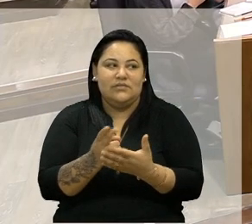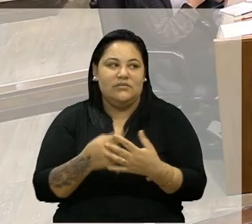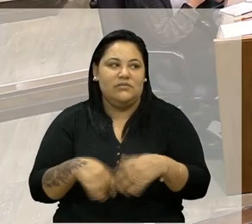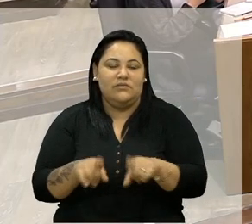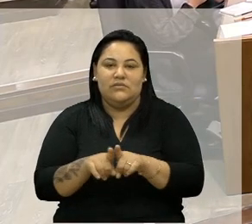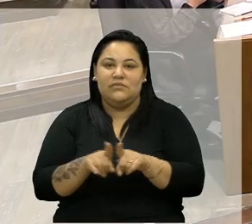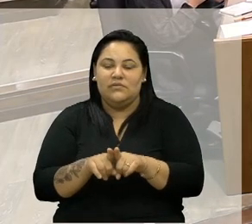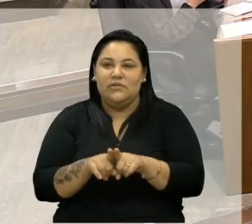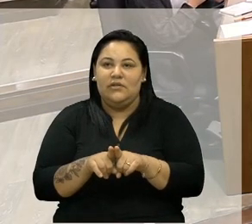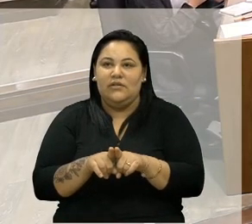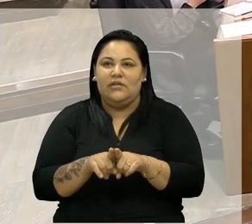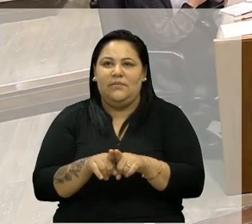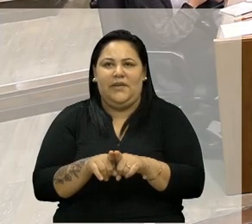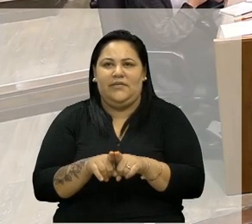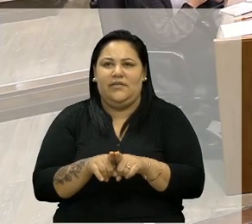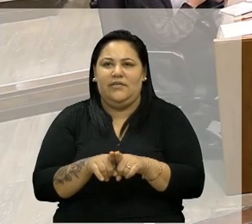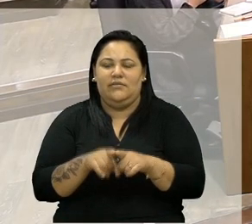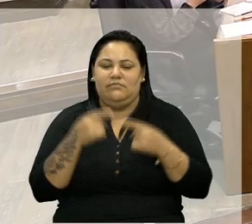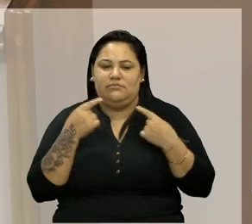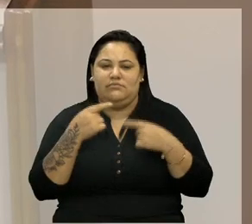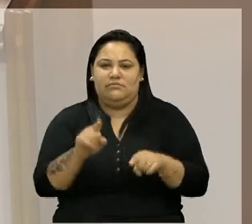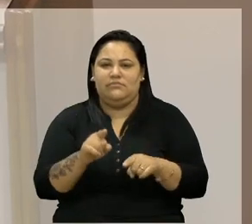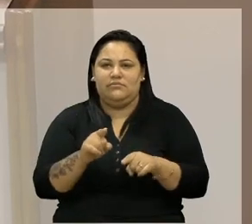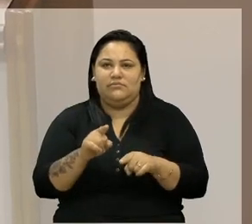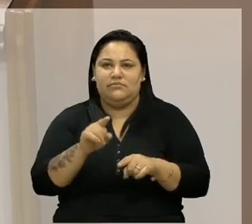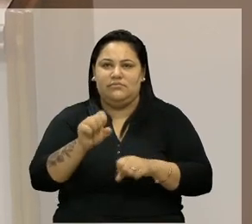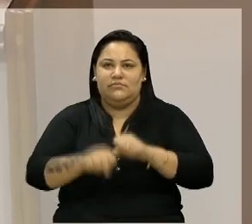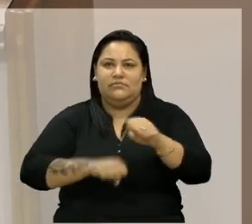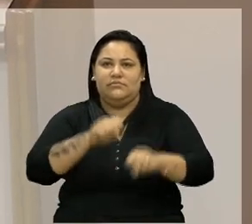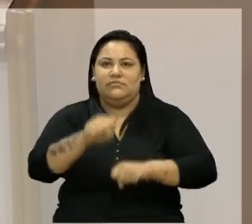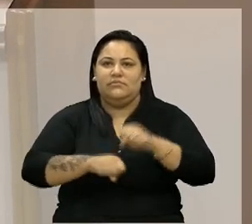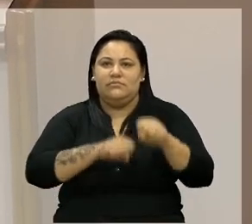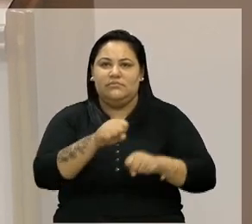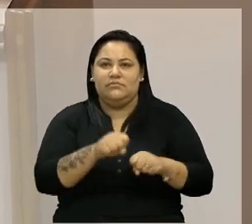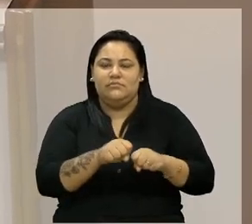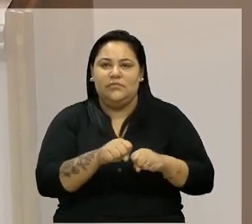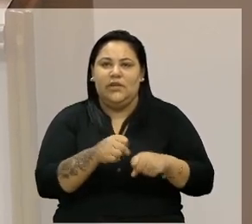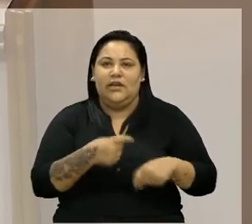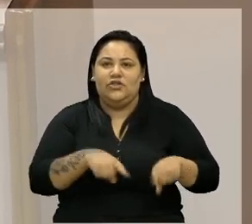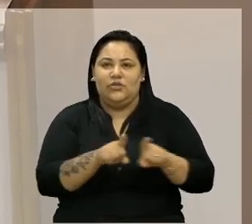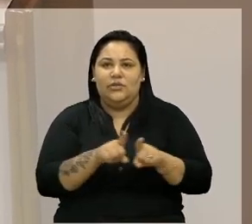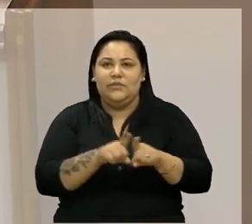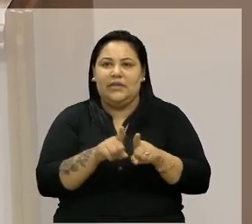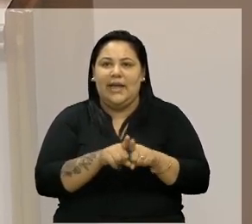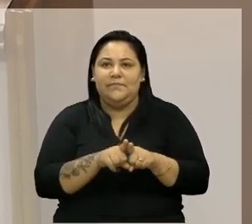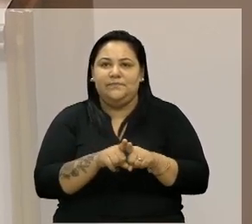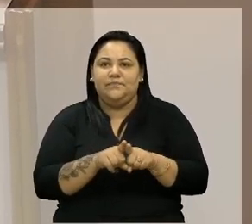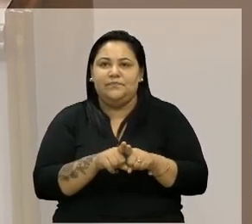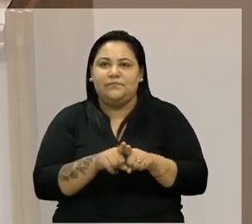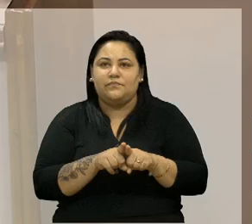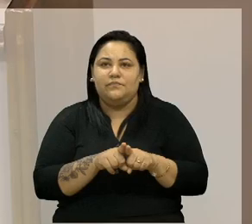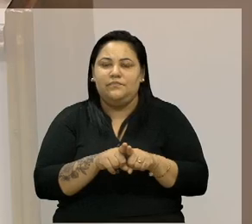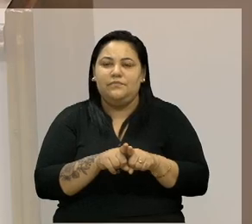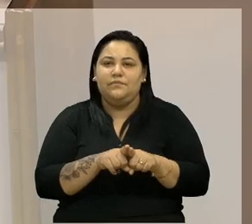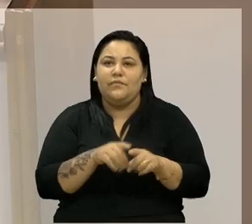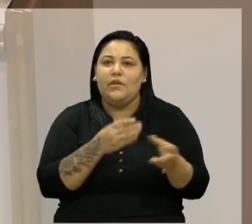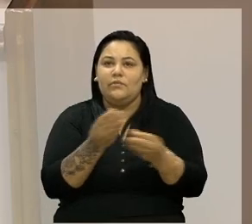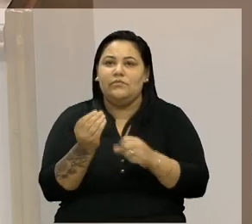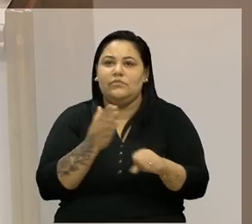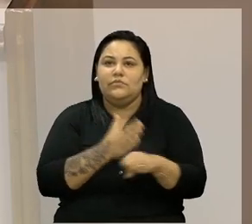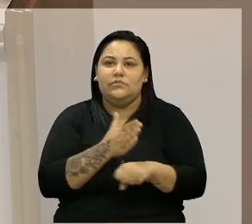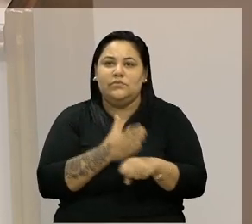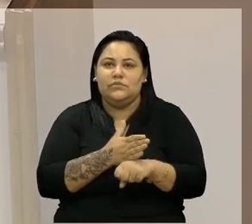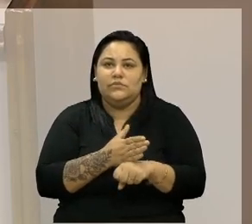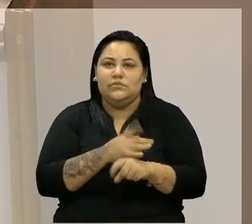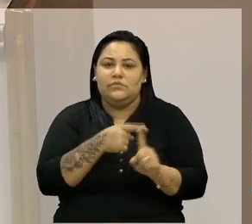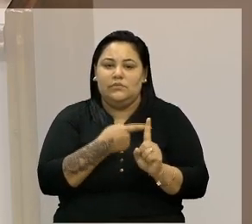ciclismo o desafio pedal Caxias foi um sucesso é muito simples de avaliar 500 inscrições mais de